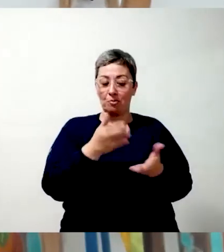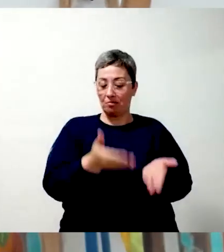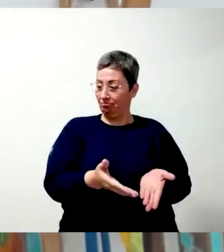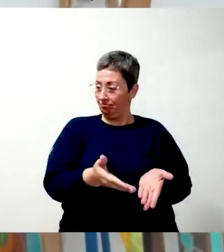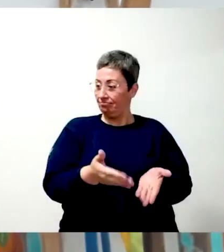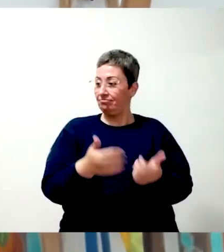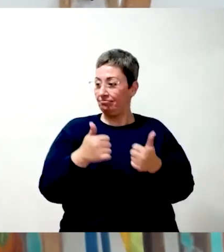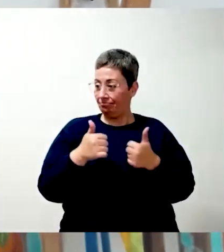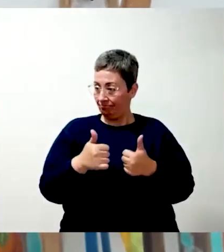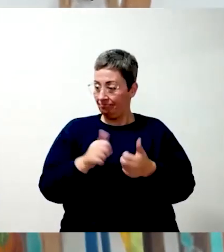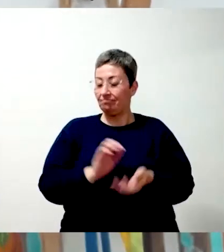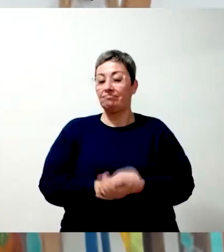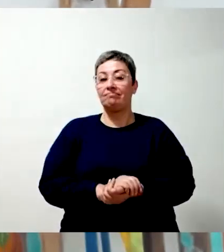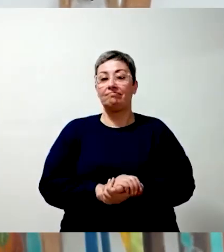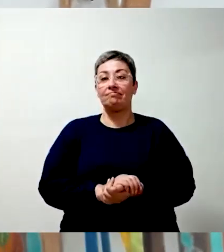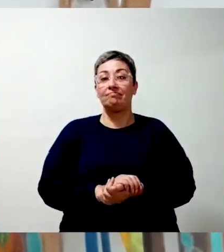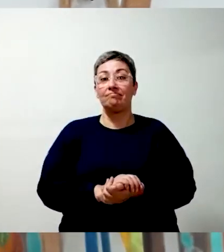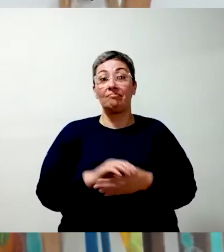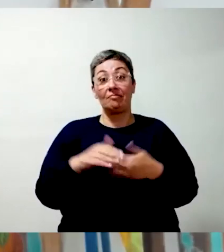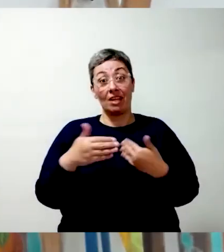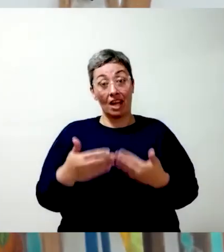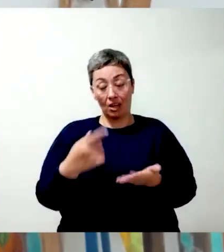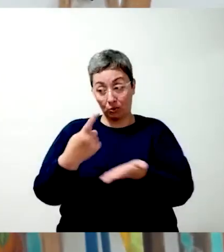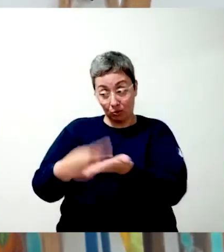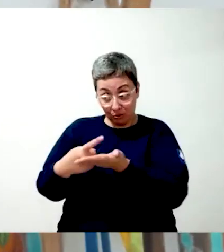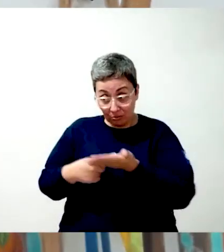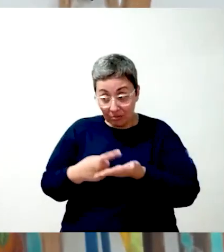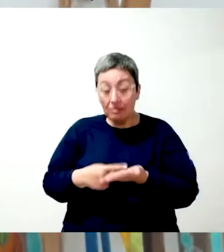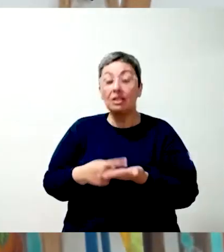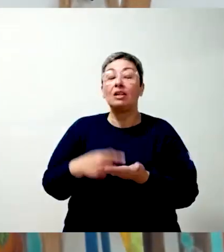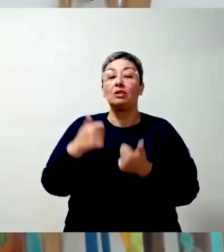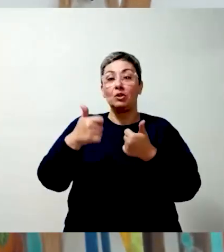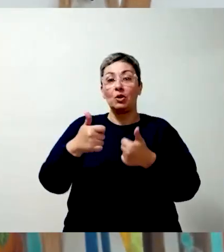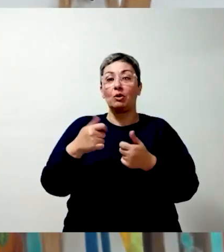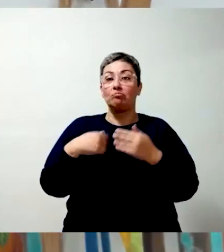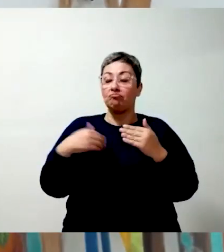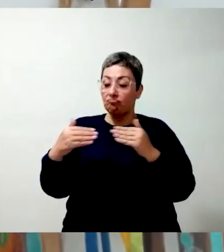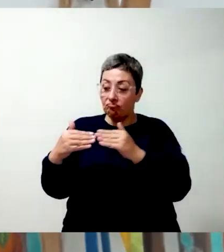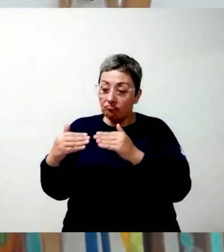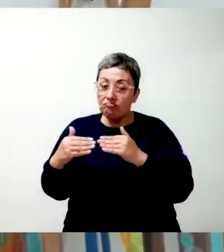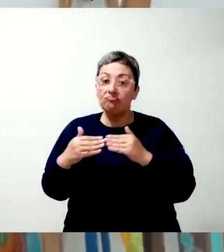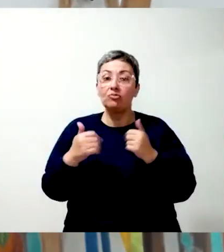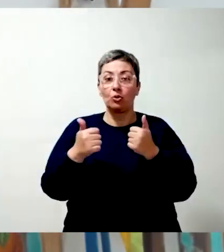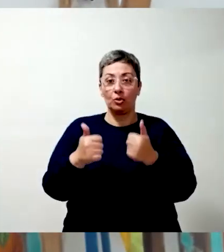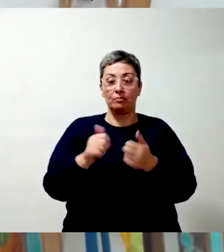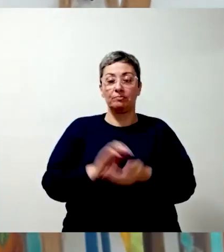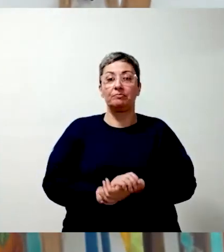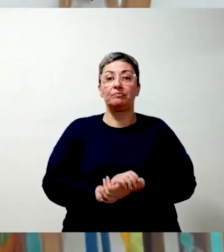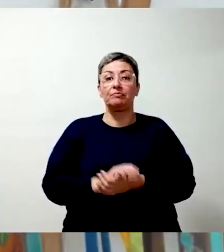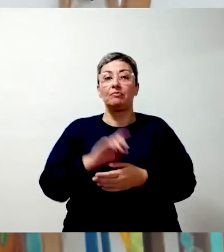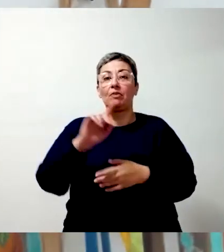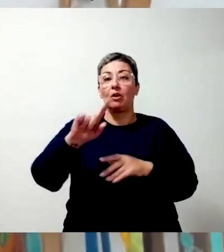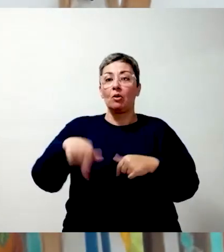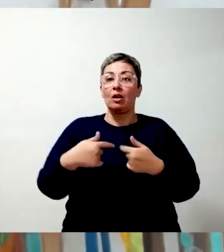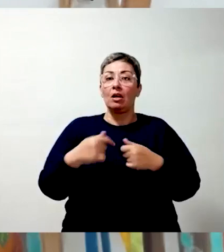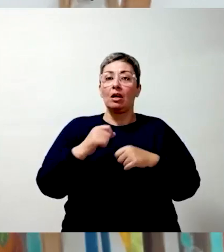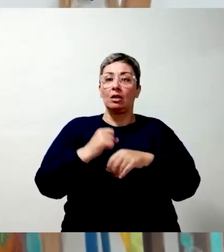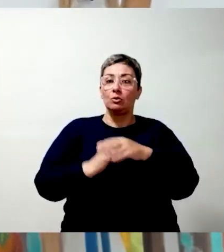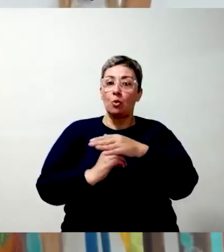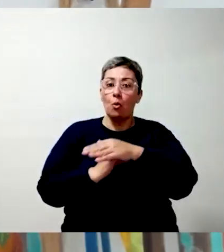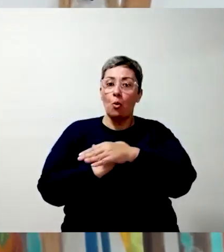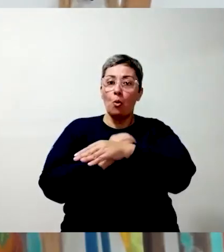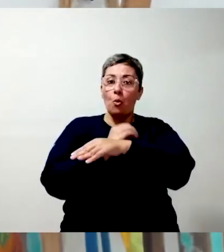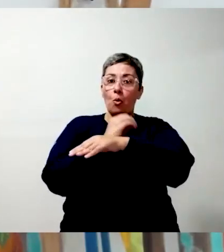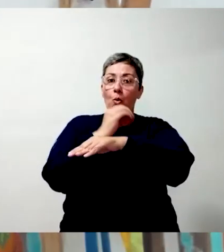o chuchito. Assim eles combinaram, assim eles concordaram. Quando o